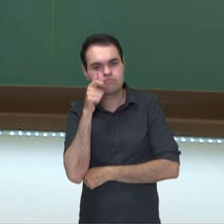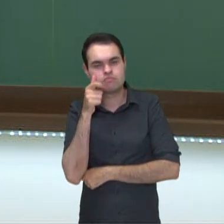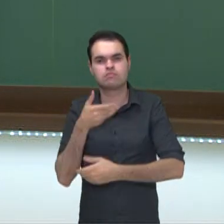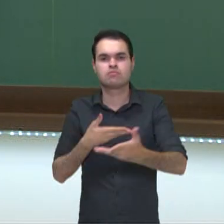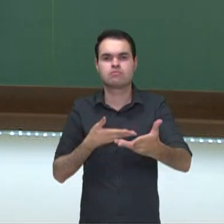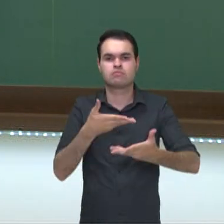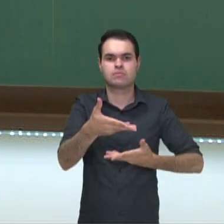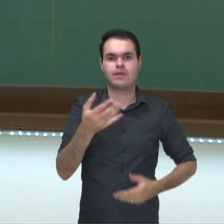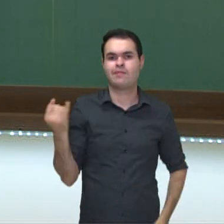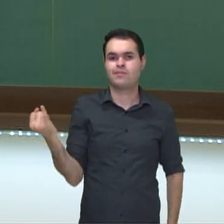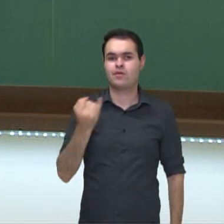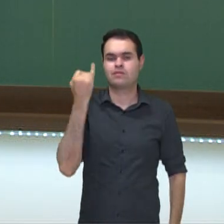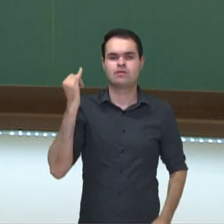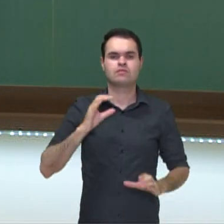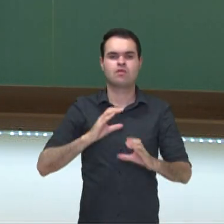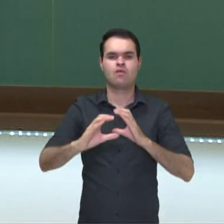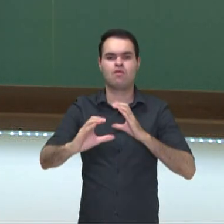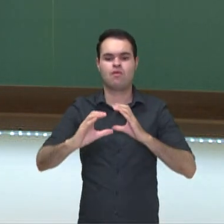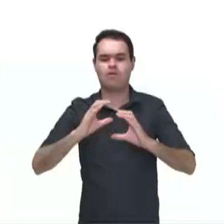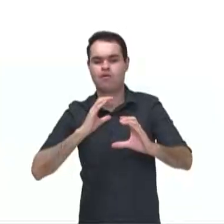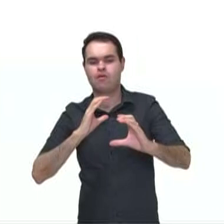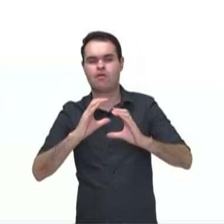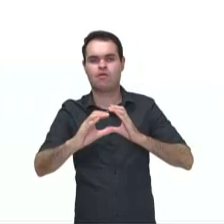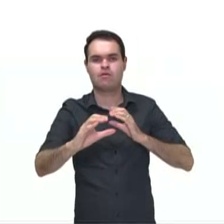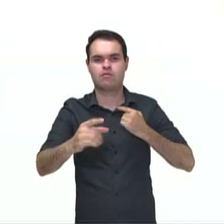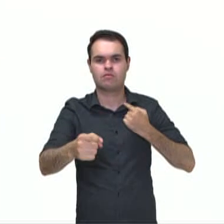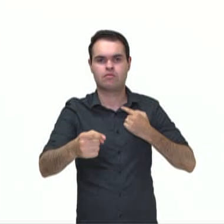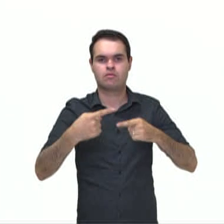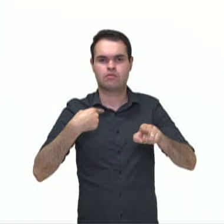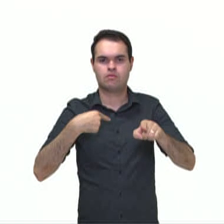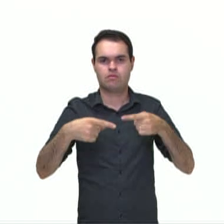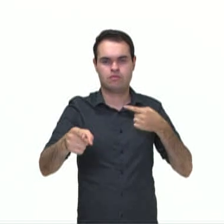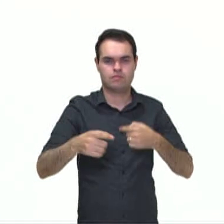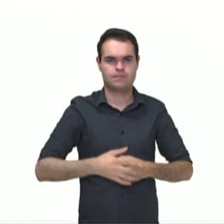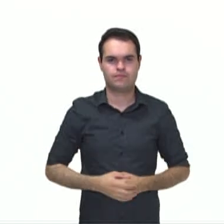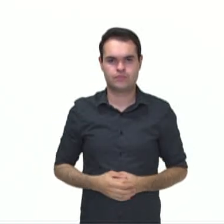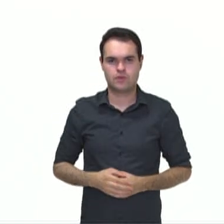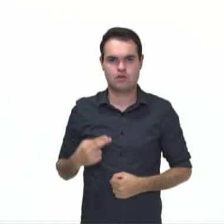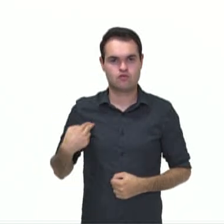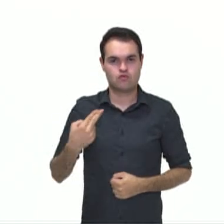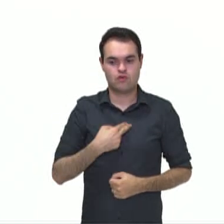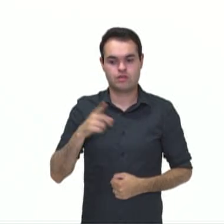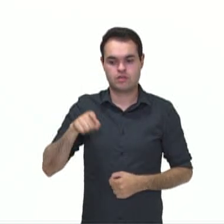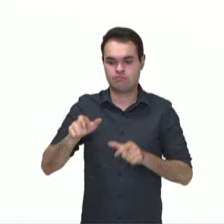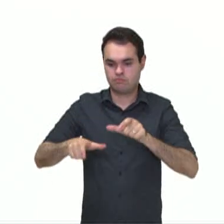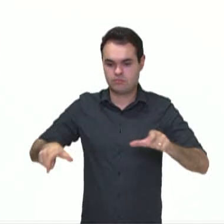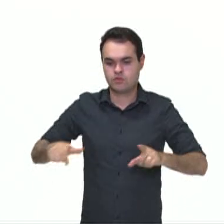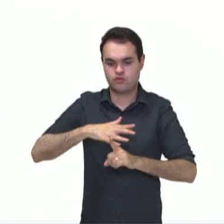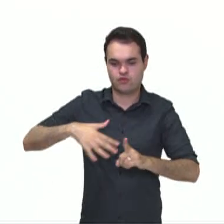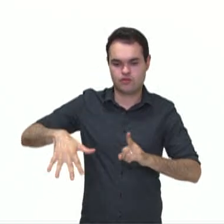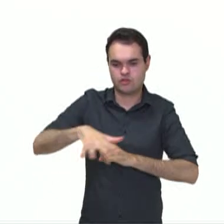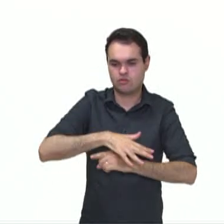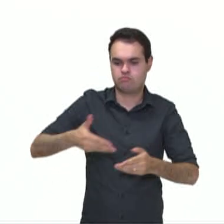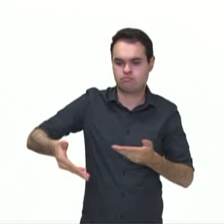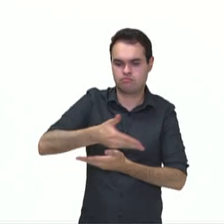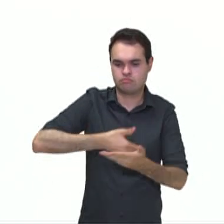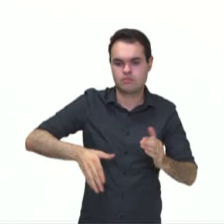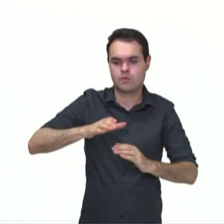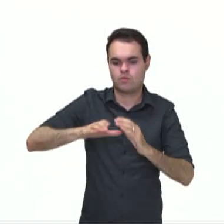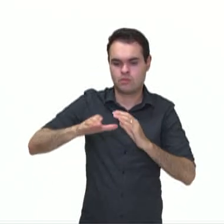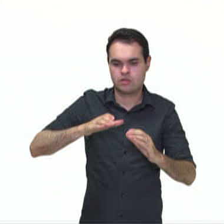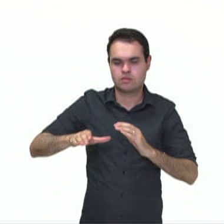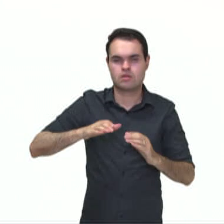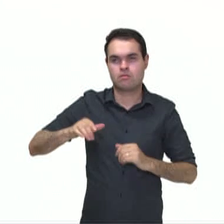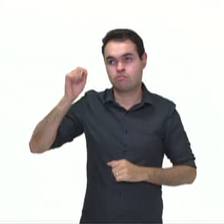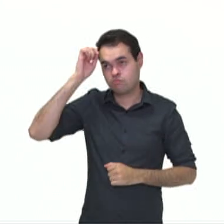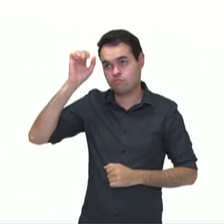processo da comunicação. Somos seres sociais, logo a comunicação, a interação, a troca de ideias